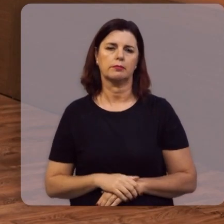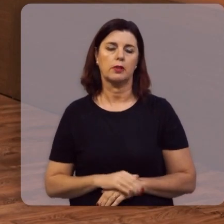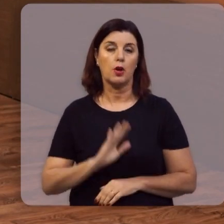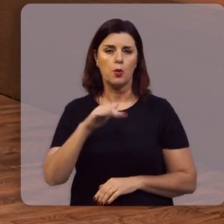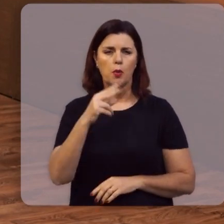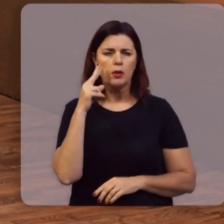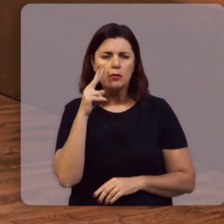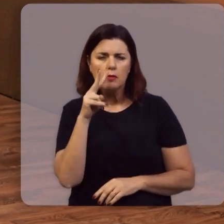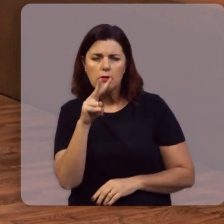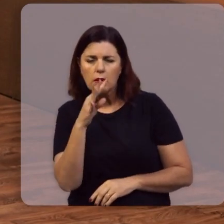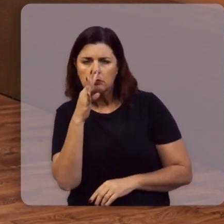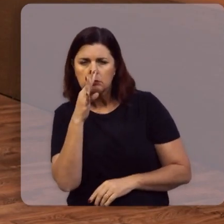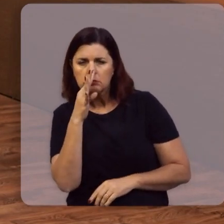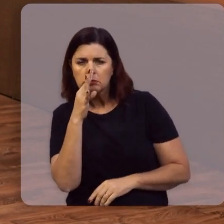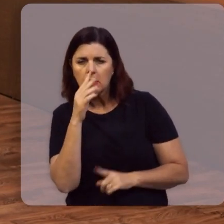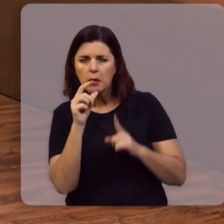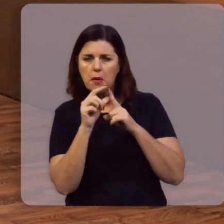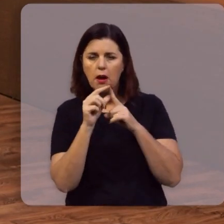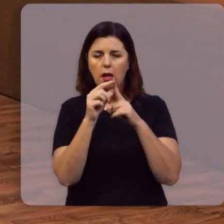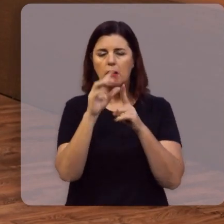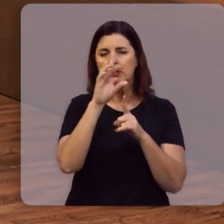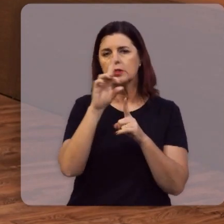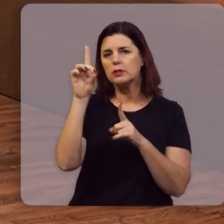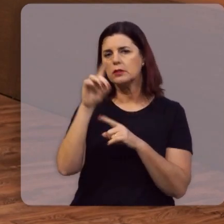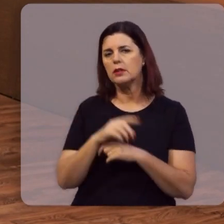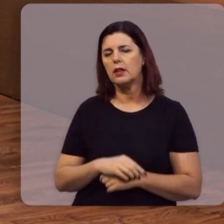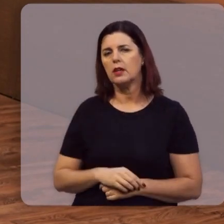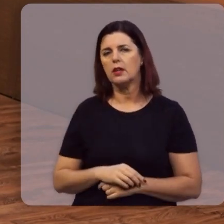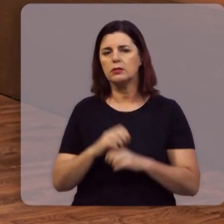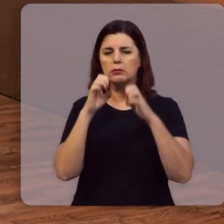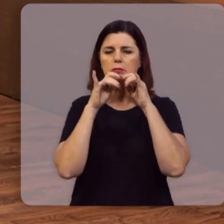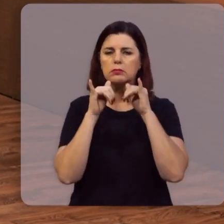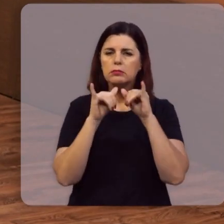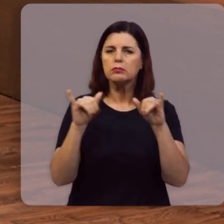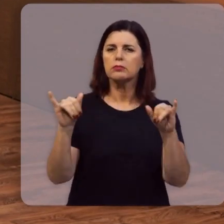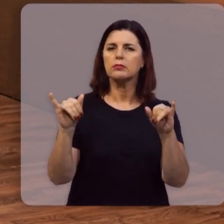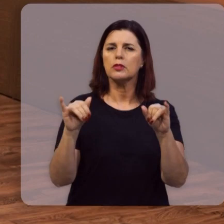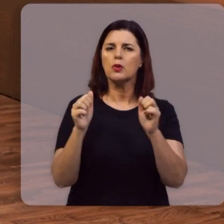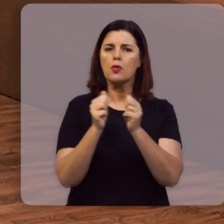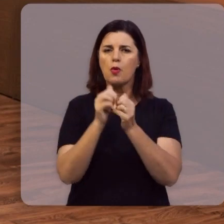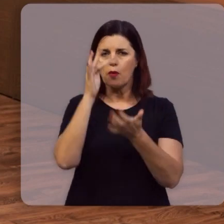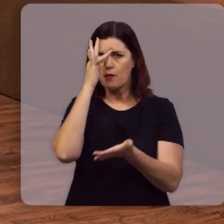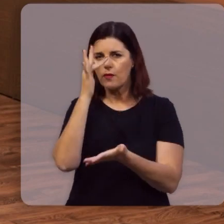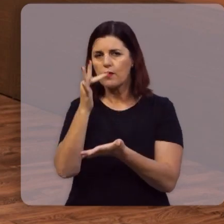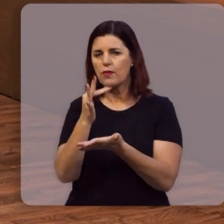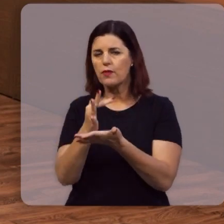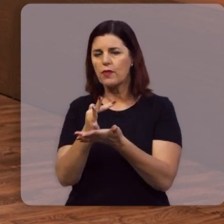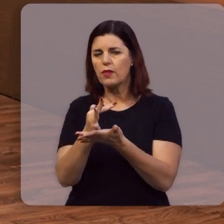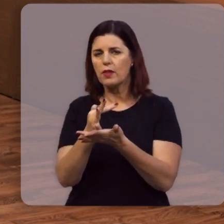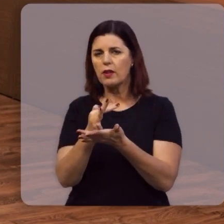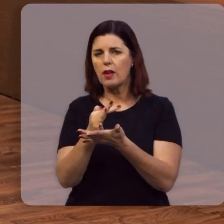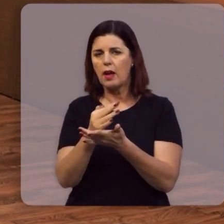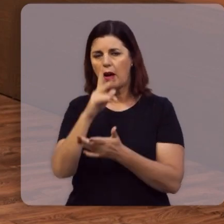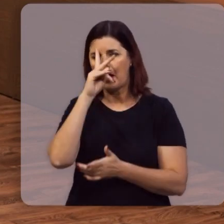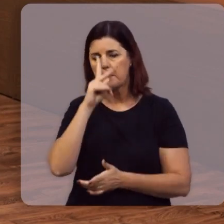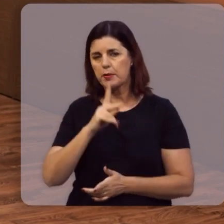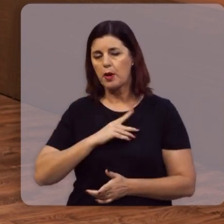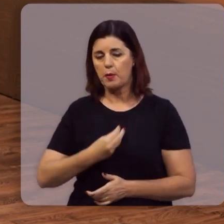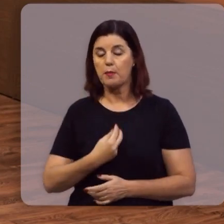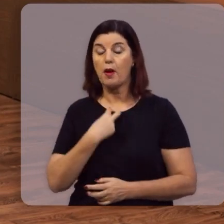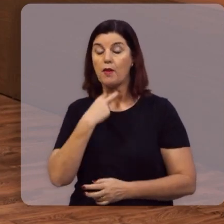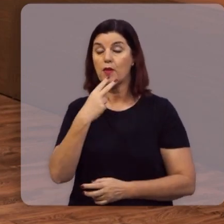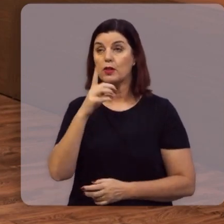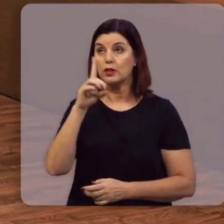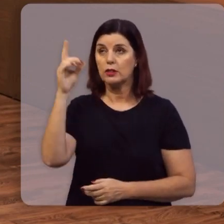você escuta a palavra de Deus sendo proclamada com fidelidade, é a própria voz de Deus que